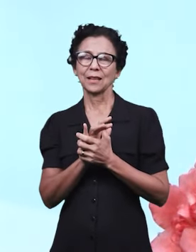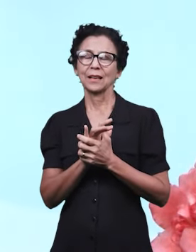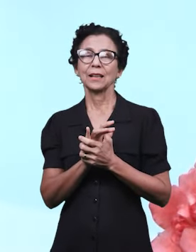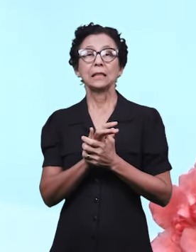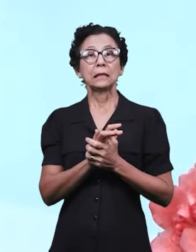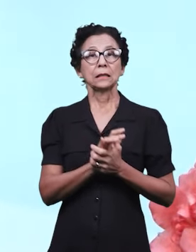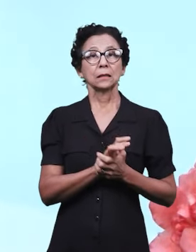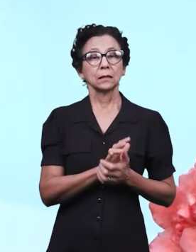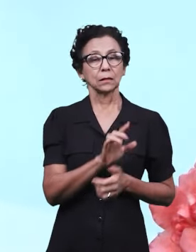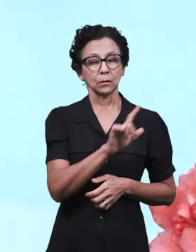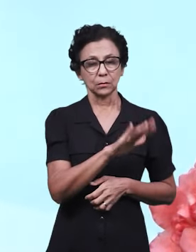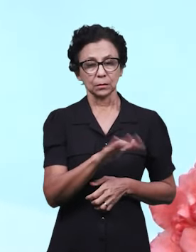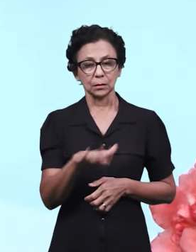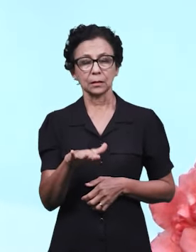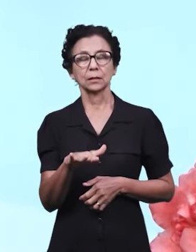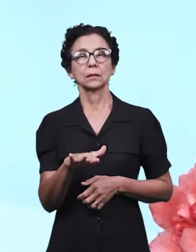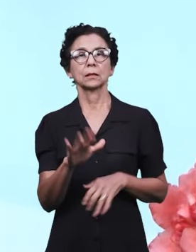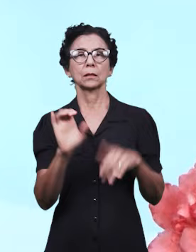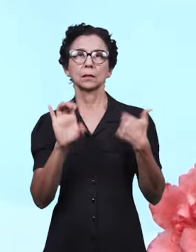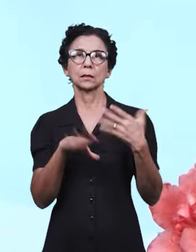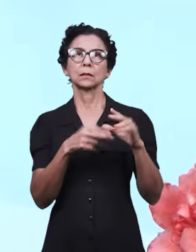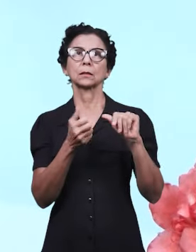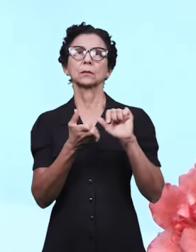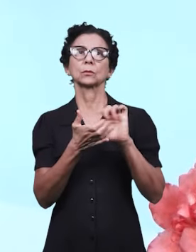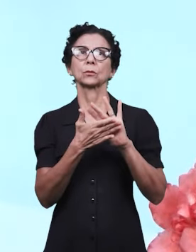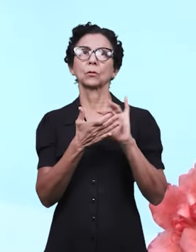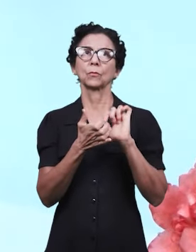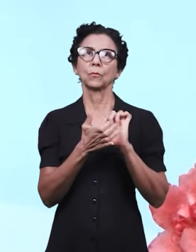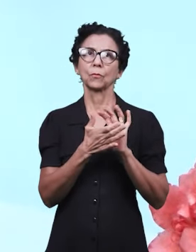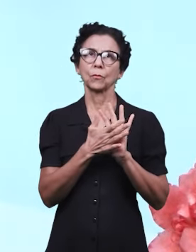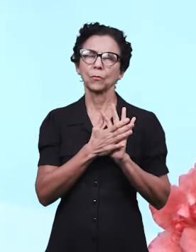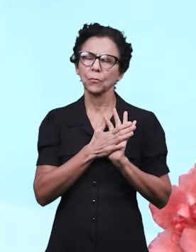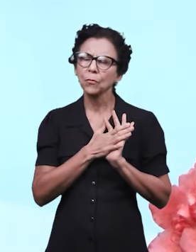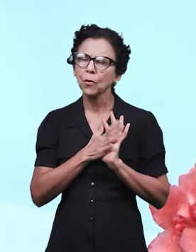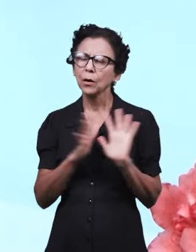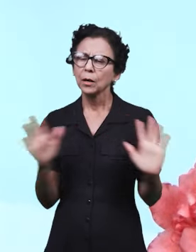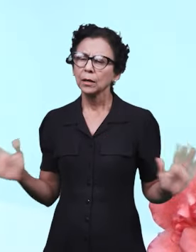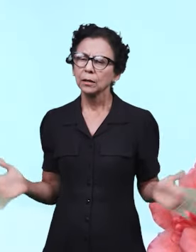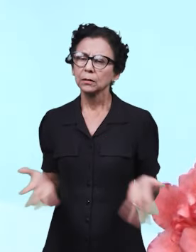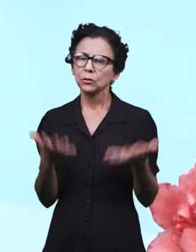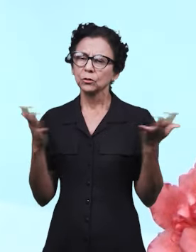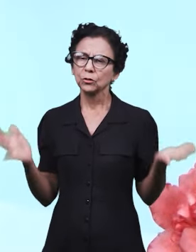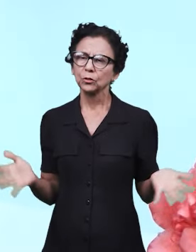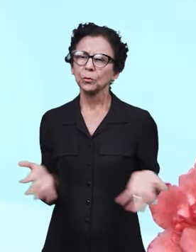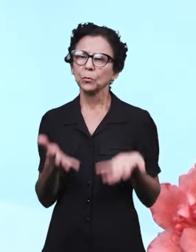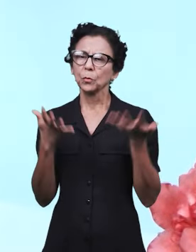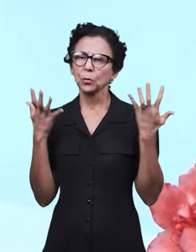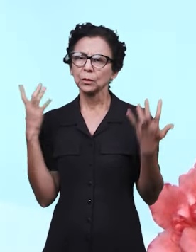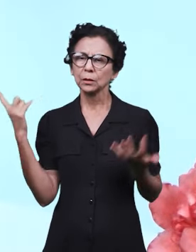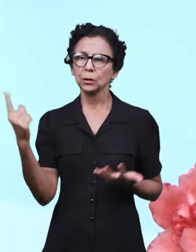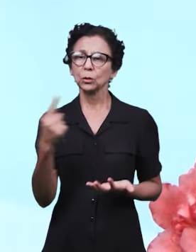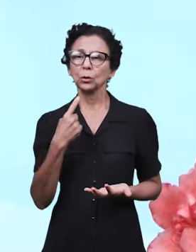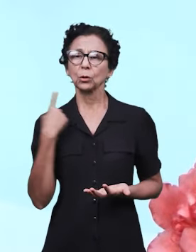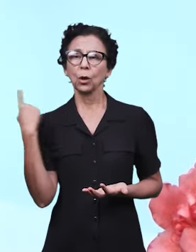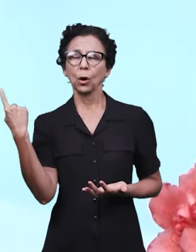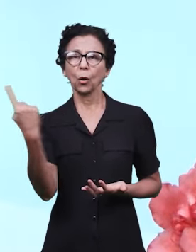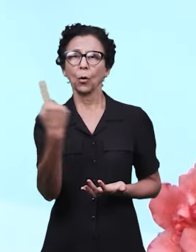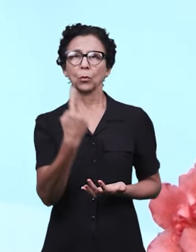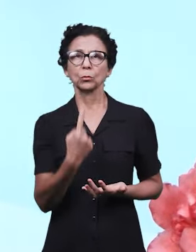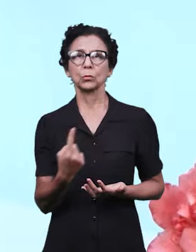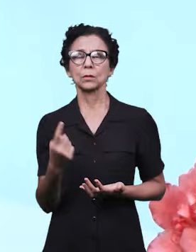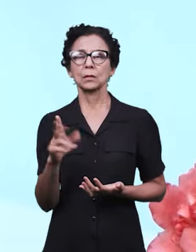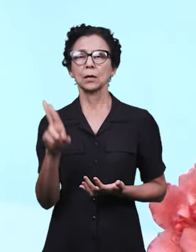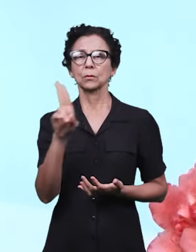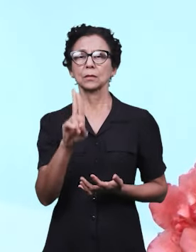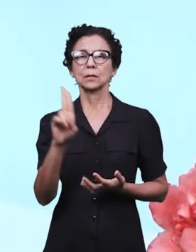crianças estiverem louvando ao Senhor, também está estimulando todos a estarem fazendo os gestos. E a imagem que eu